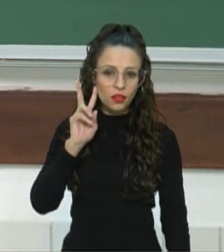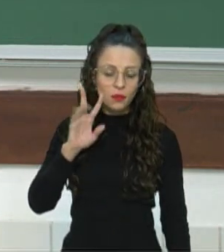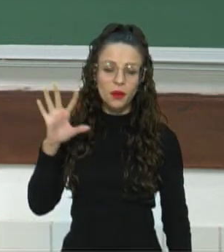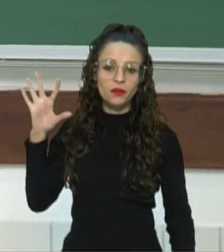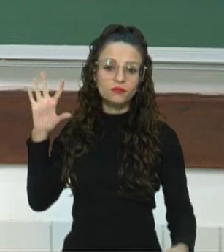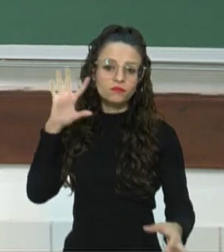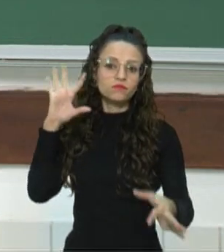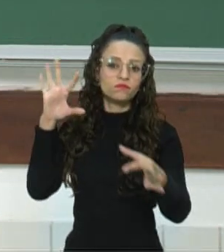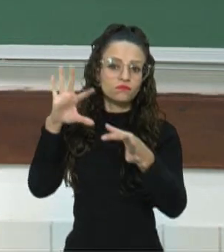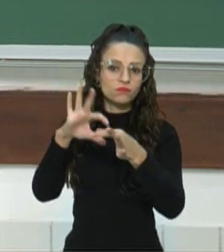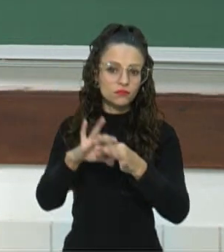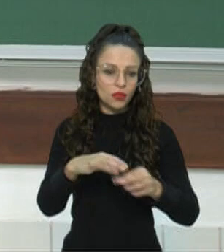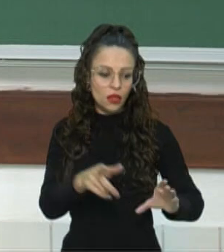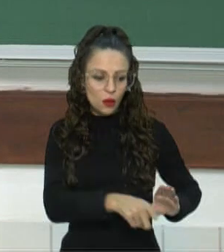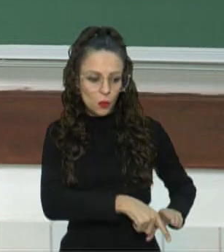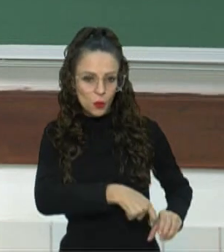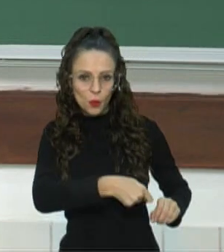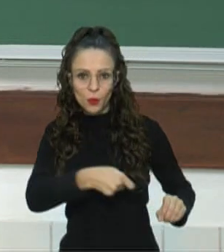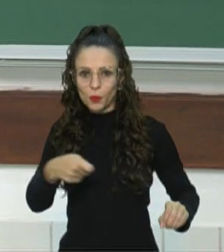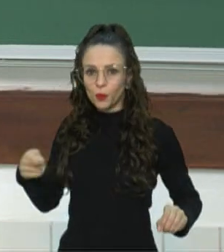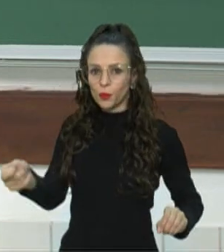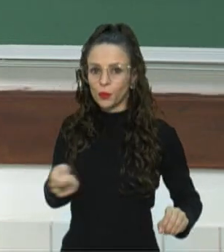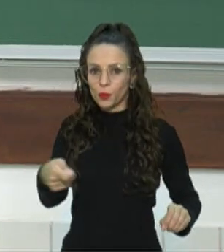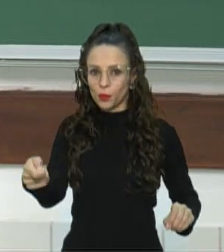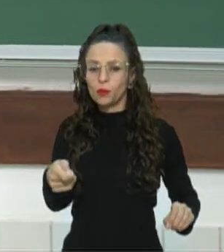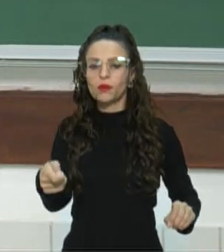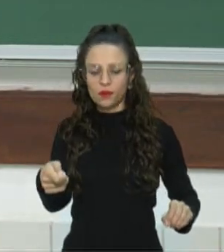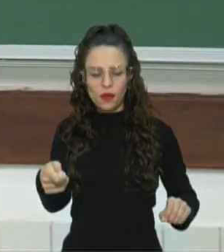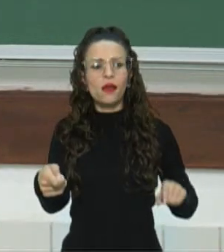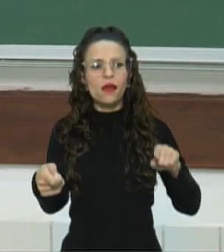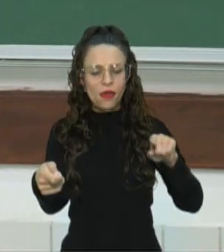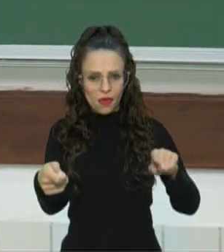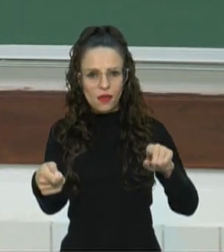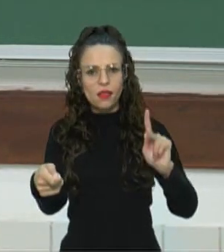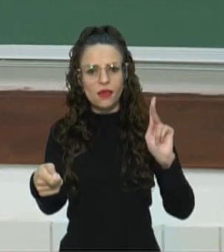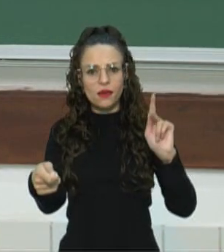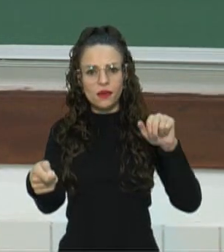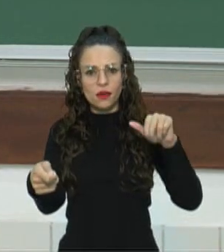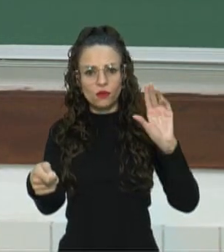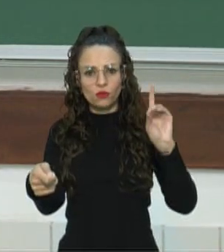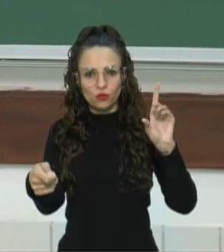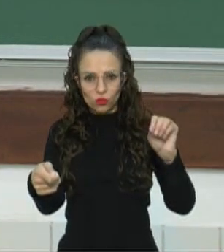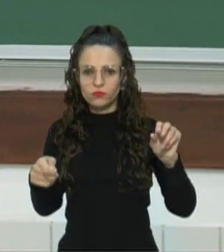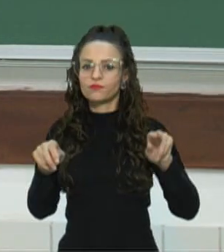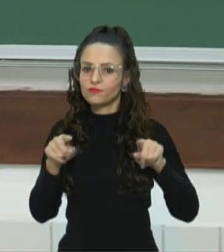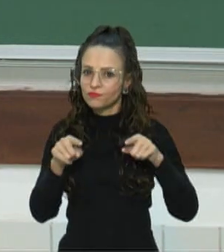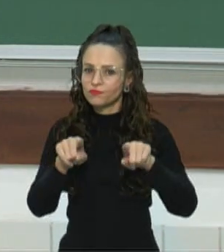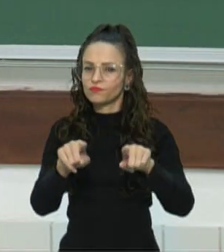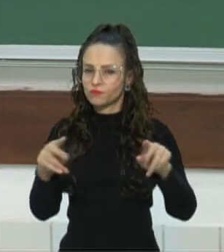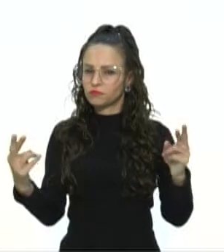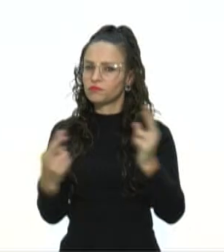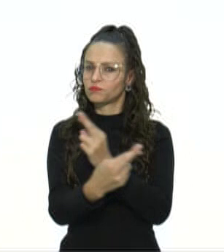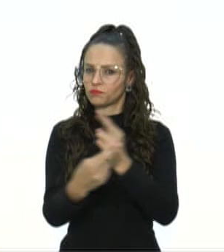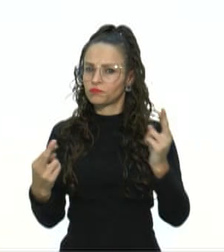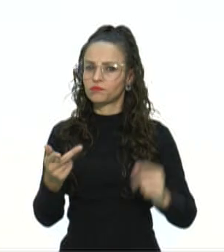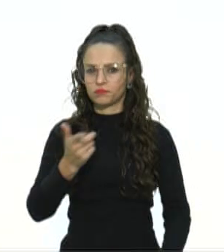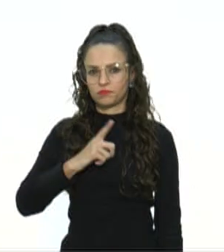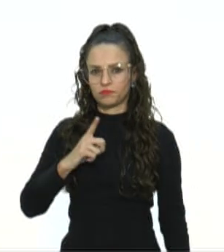link com a esgrima lá, então também tem relação forte aqui na história do Kendo. Então